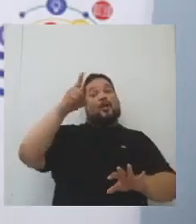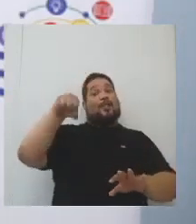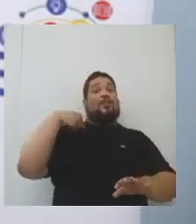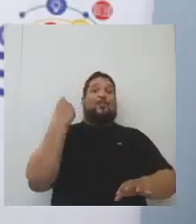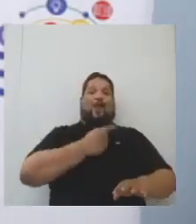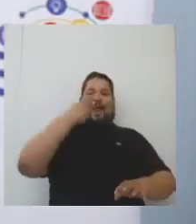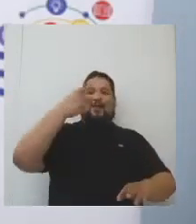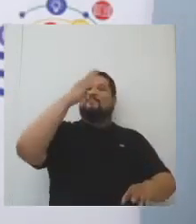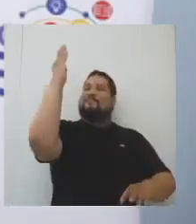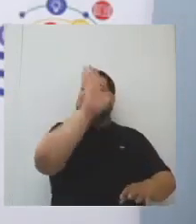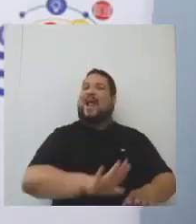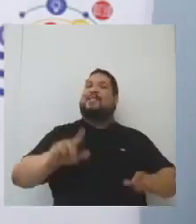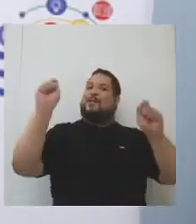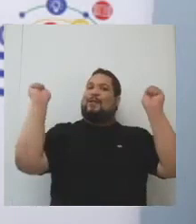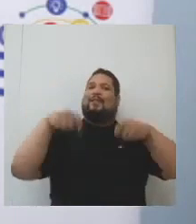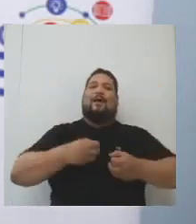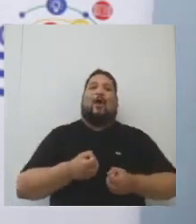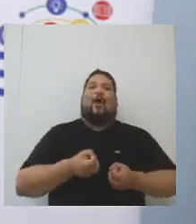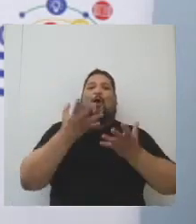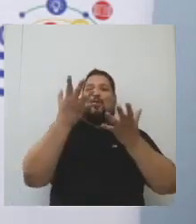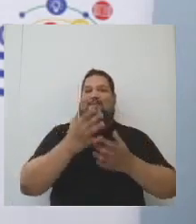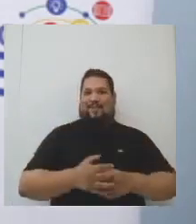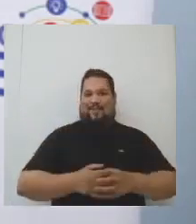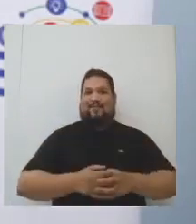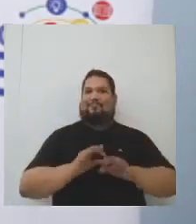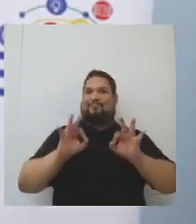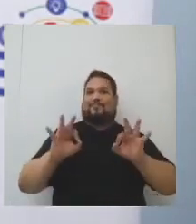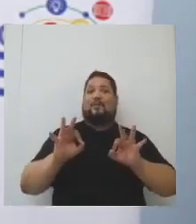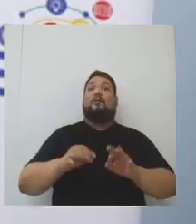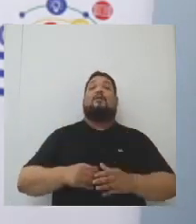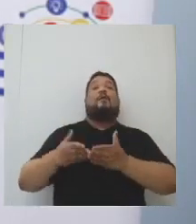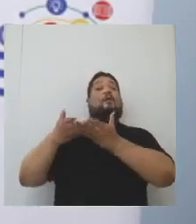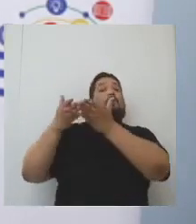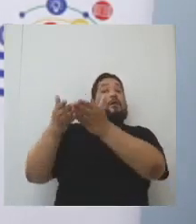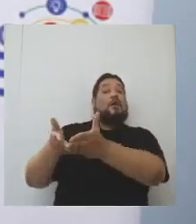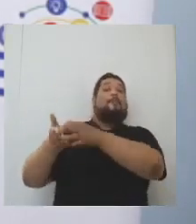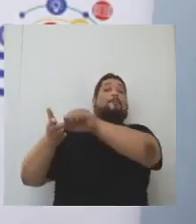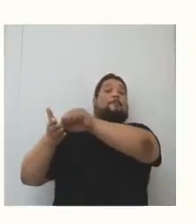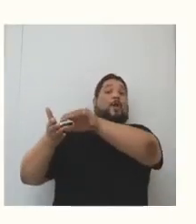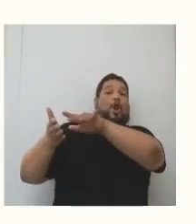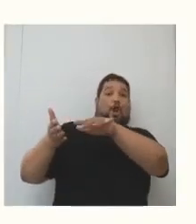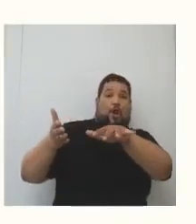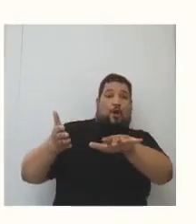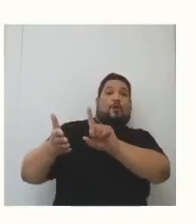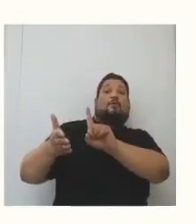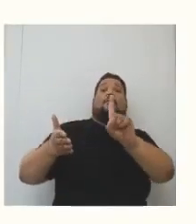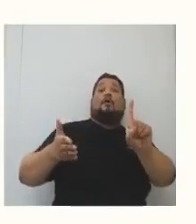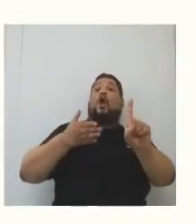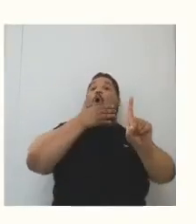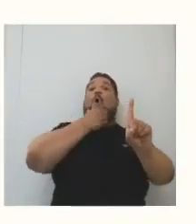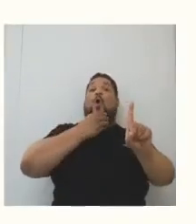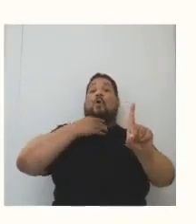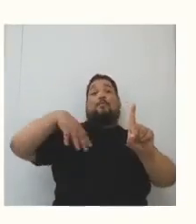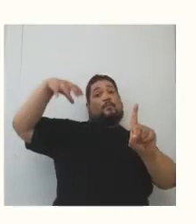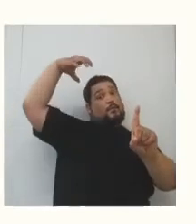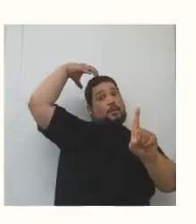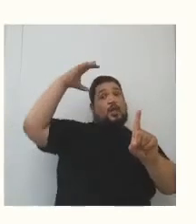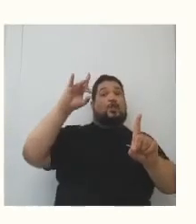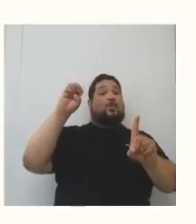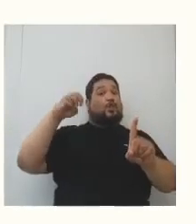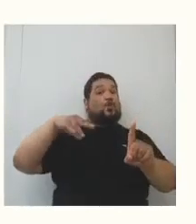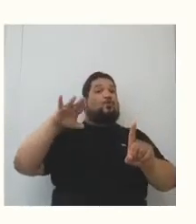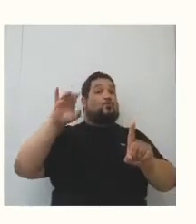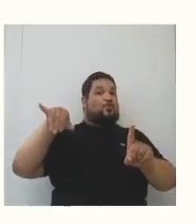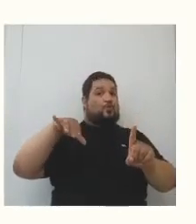nós podemos contar. Tá certo? Então, ao desembarcar, o que faz o príncipe regente Dom João, né? Entre as